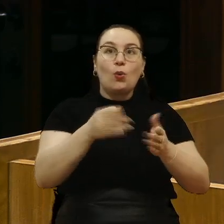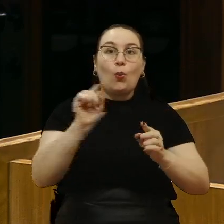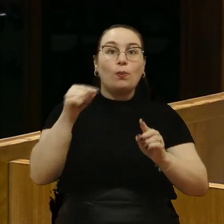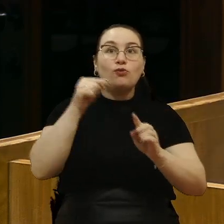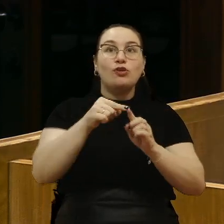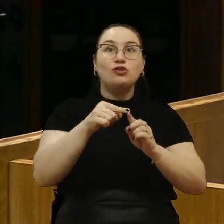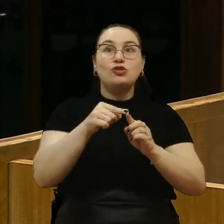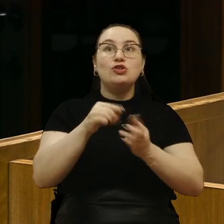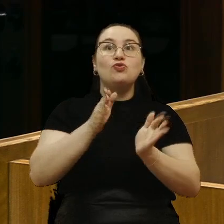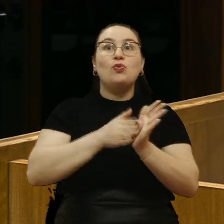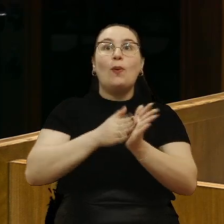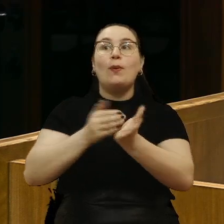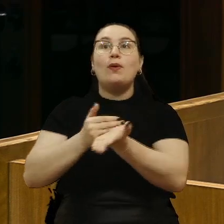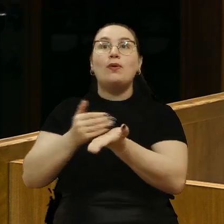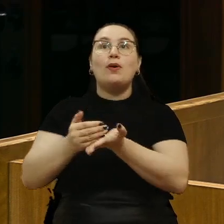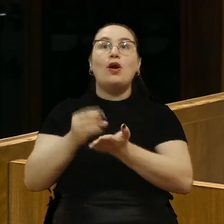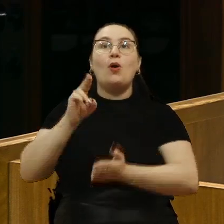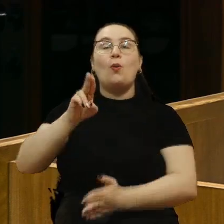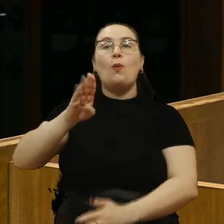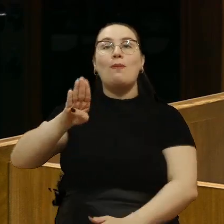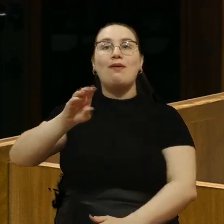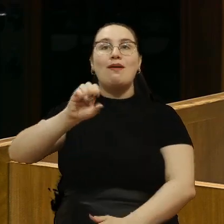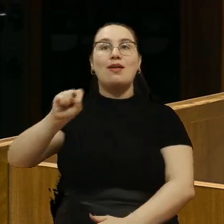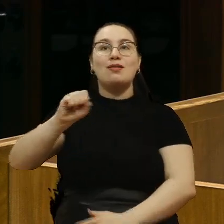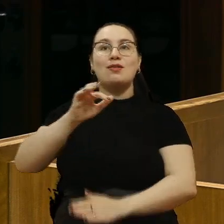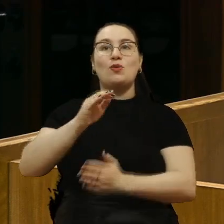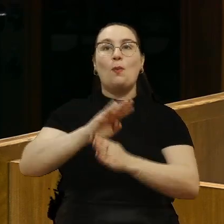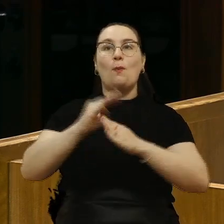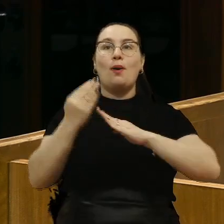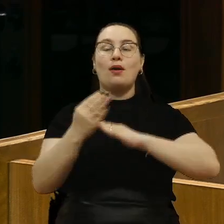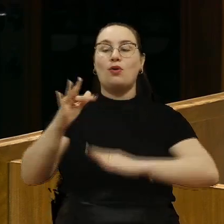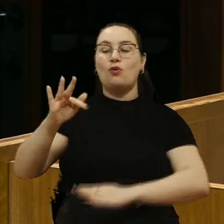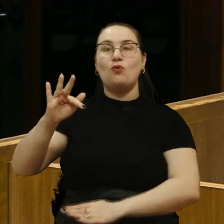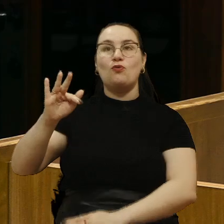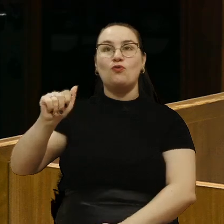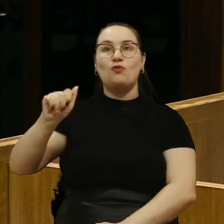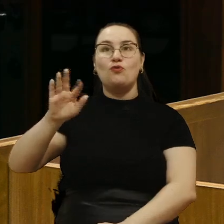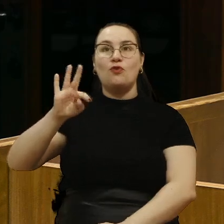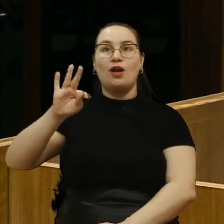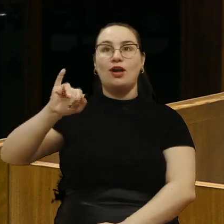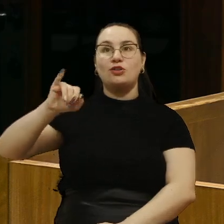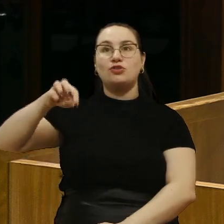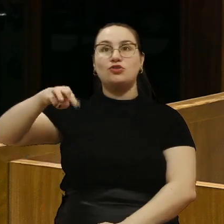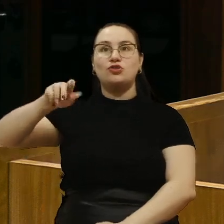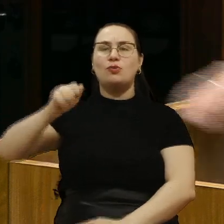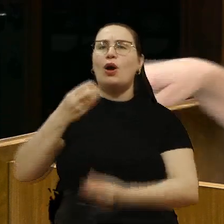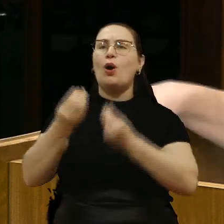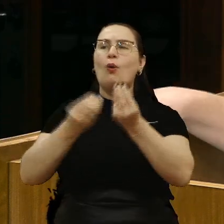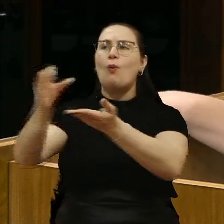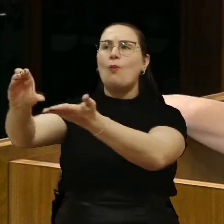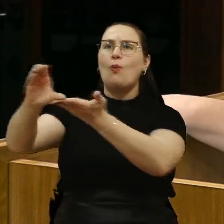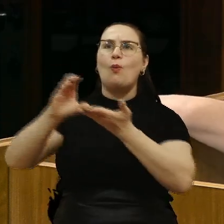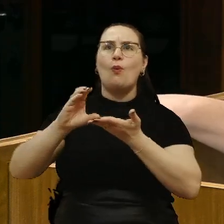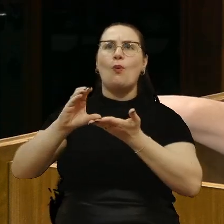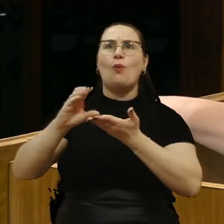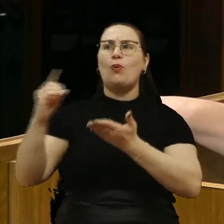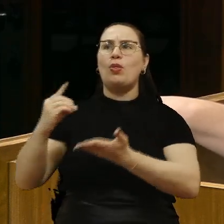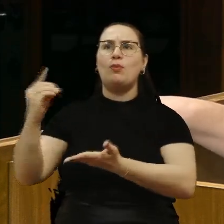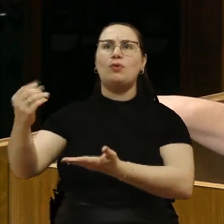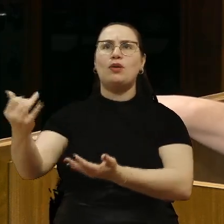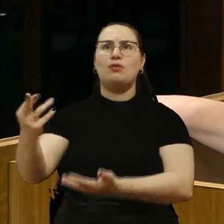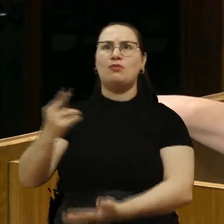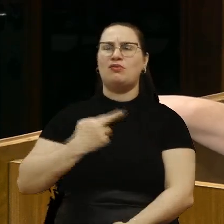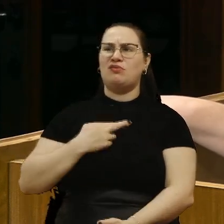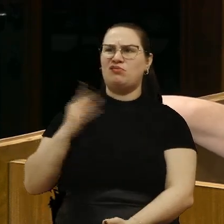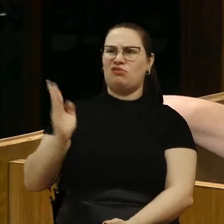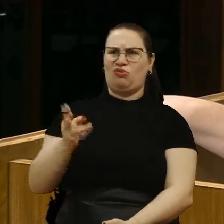Eu tenho emendas da UBS do Fátima, que quando eu fui perguntar para o secretário como é que estava a emenda, a de R$1 milhão, ele disse assim, já